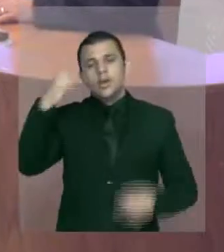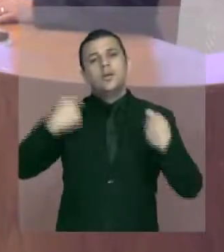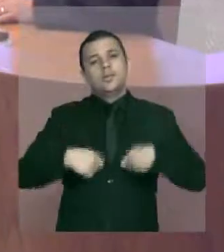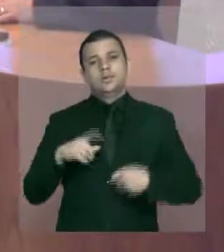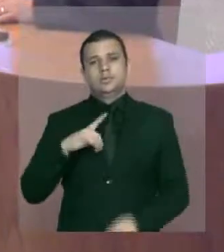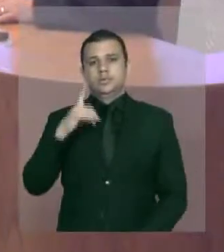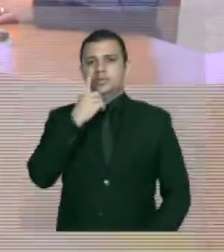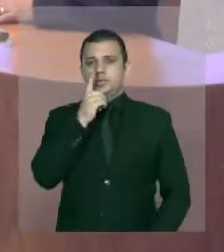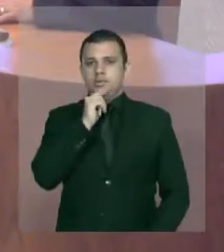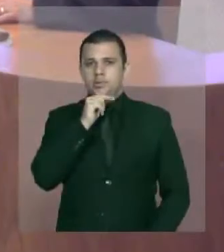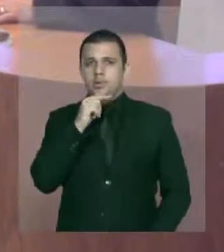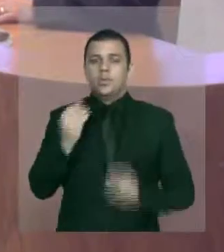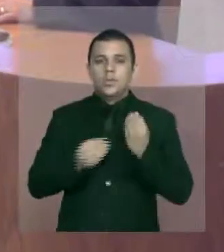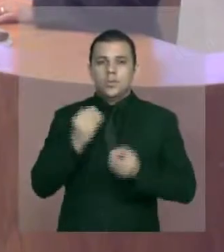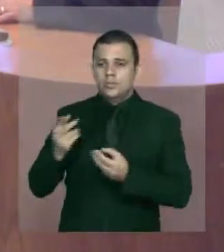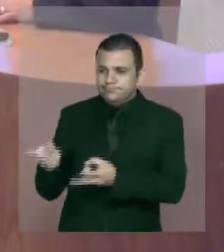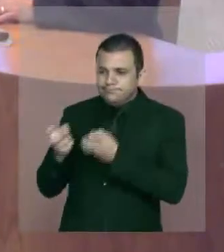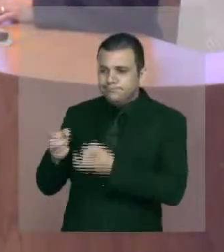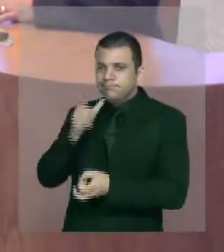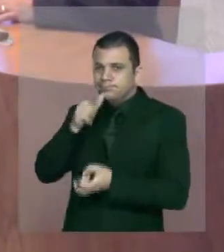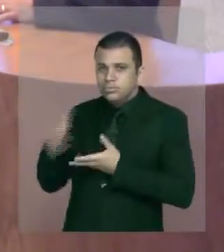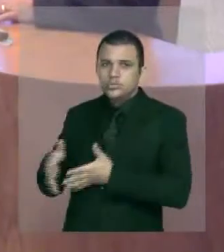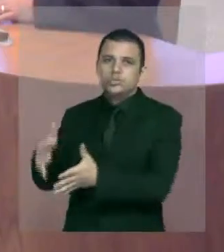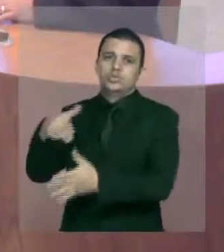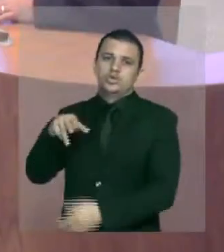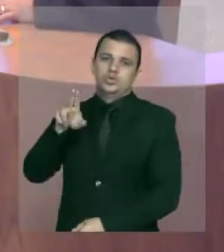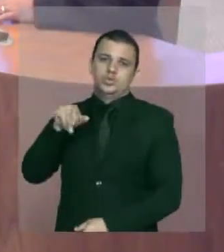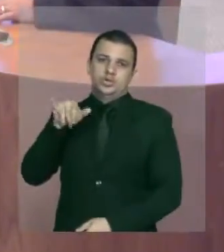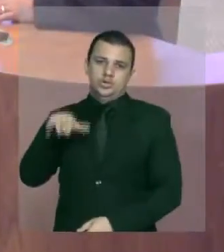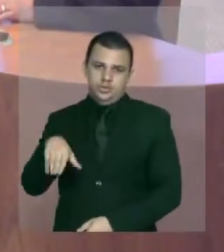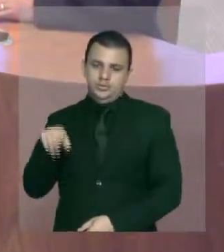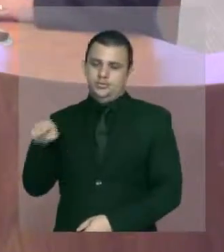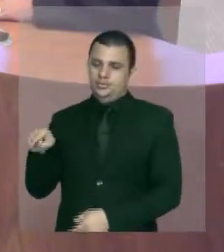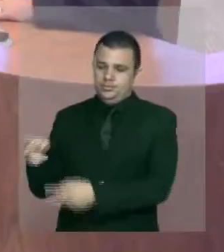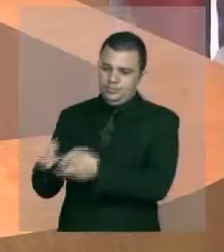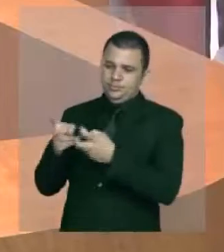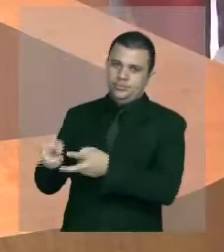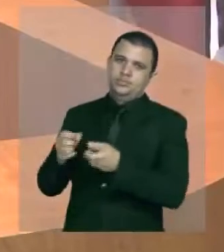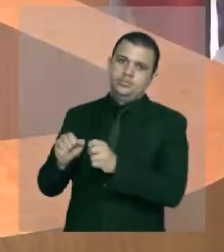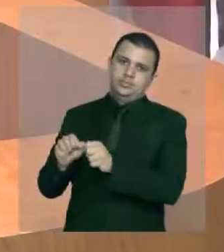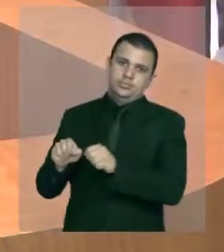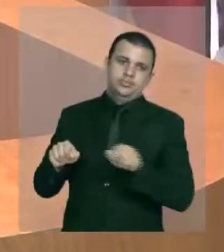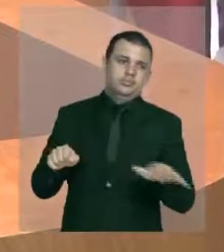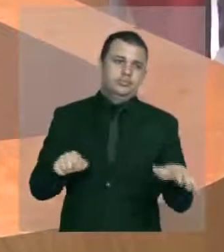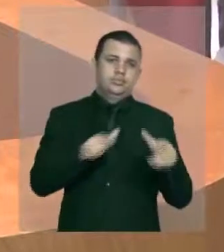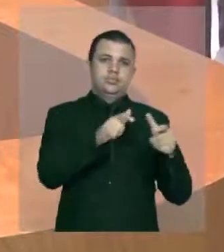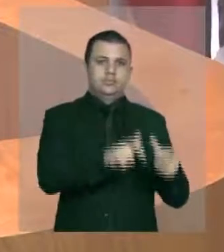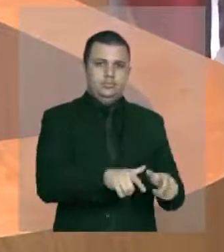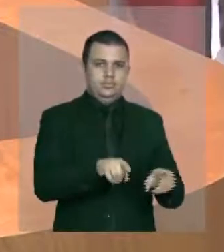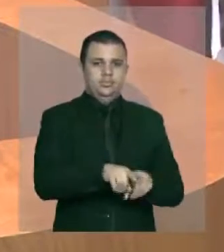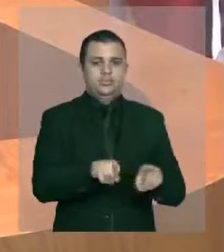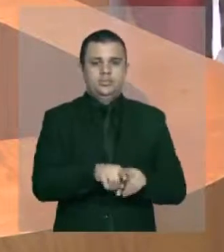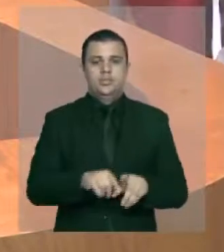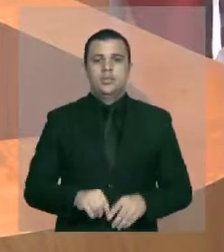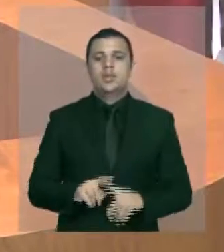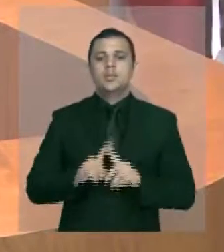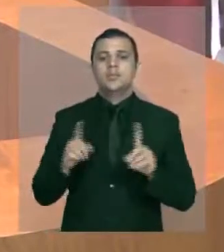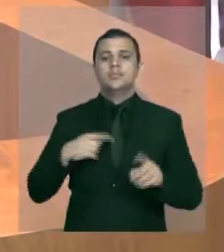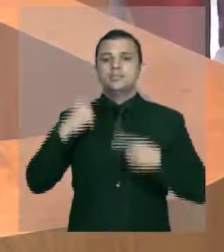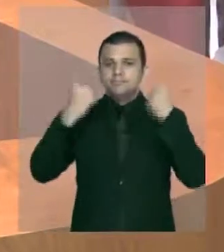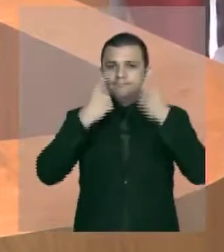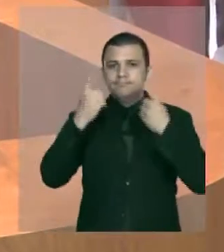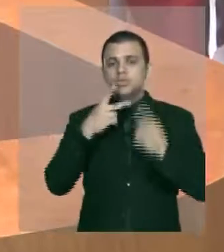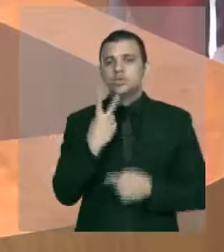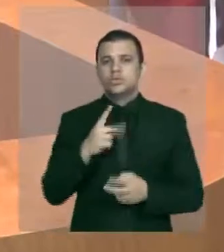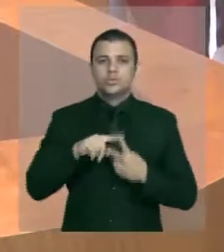dessa captação feita no rio em Nina Rodrigues. Mas duas preocupações me trazem aqui. Uma é a questão do